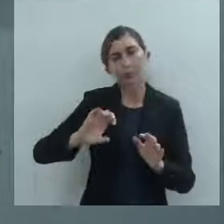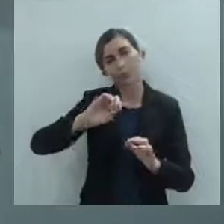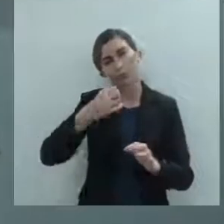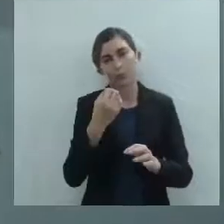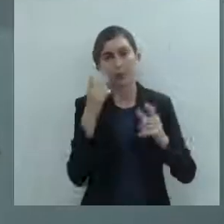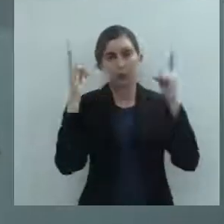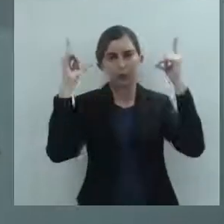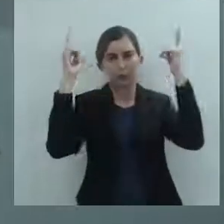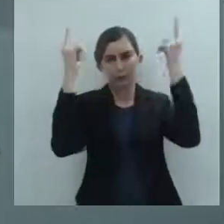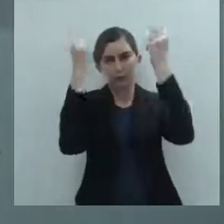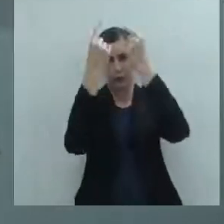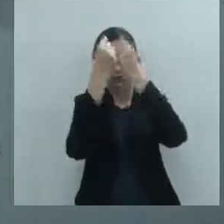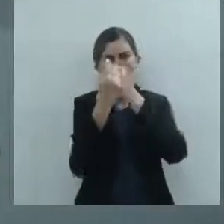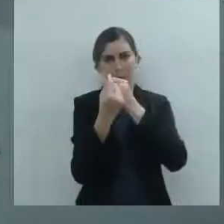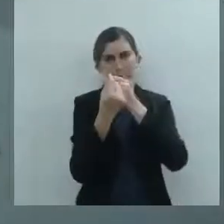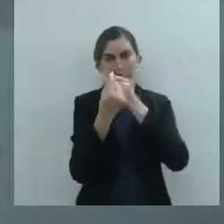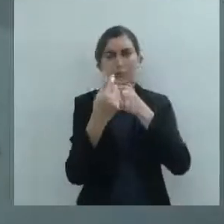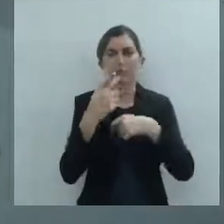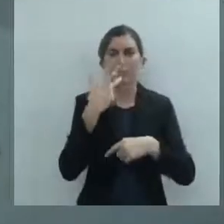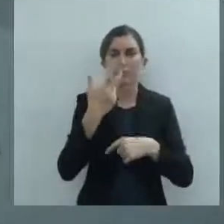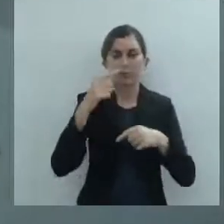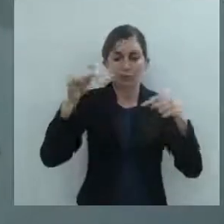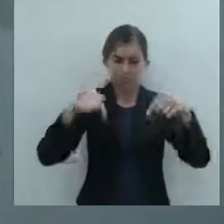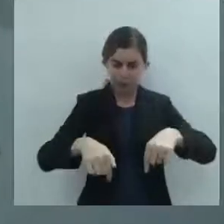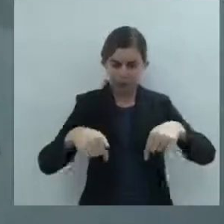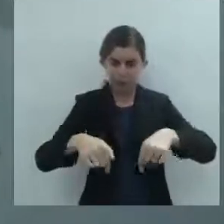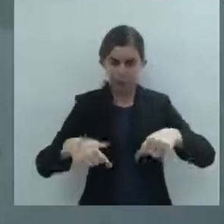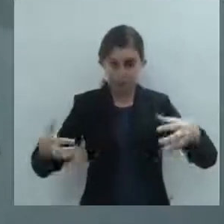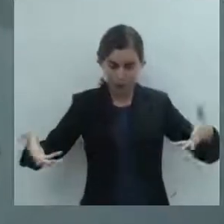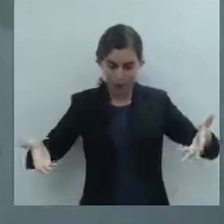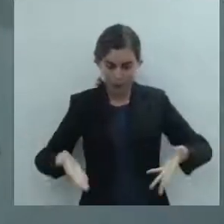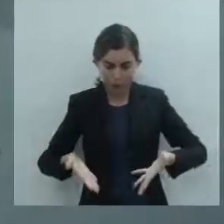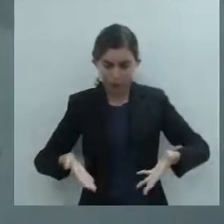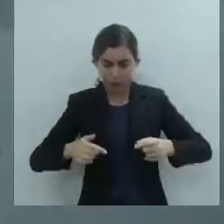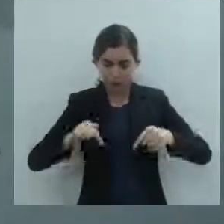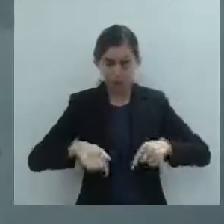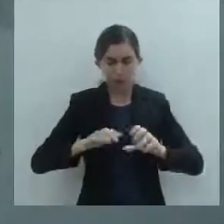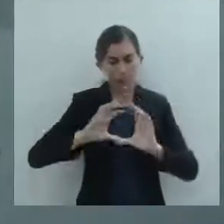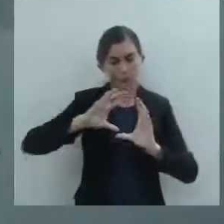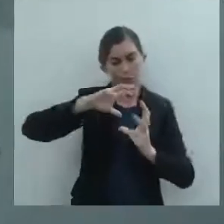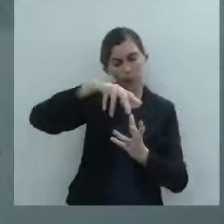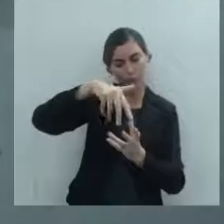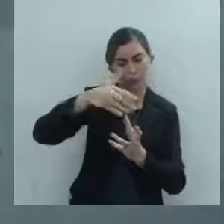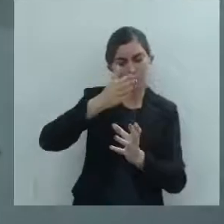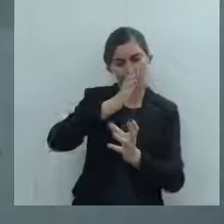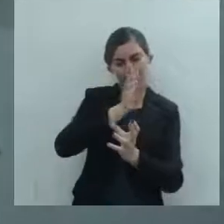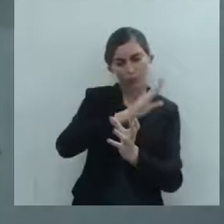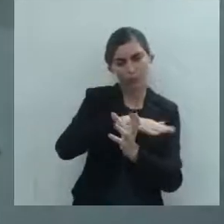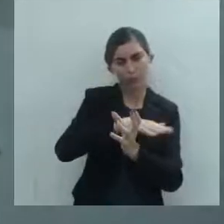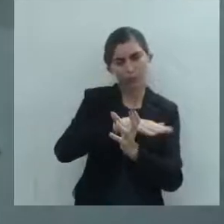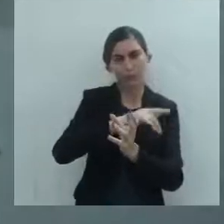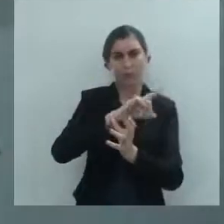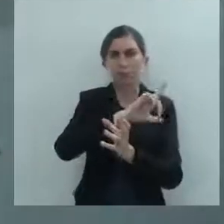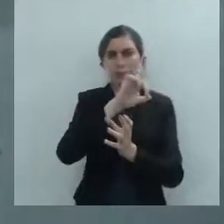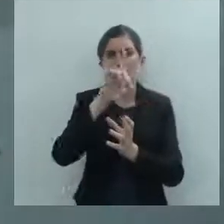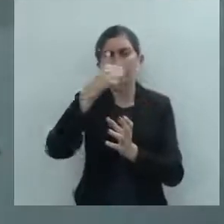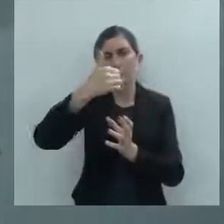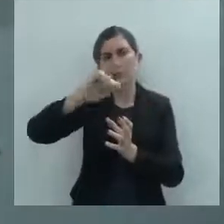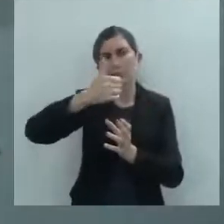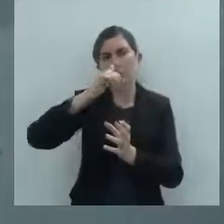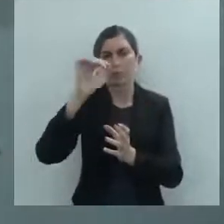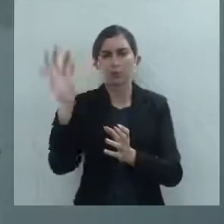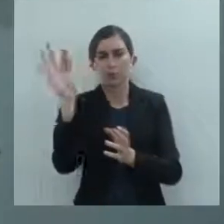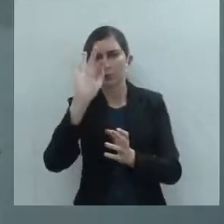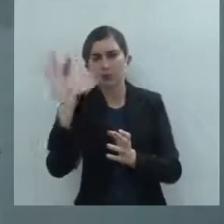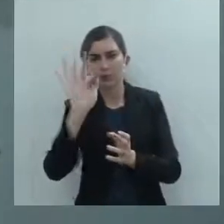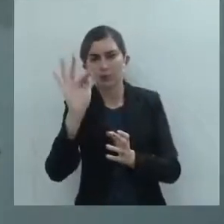gregoriano aquele que diz que hoje desse lado do mundo para o lado ocidental do planeta é dia Onze